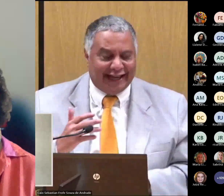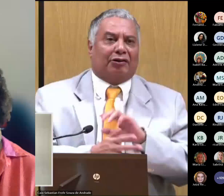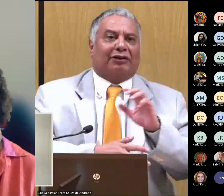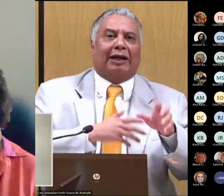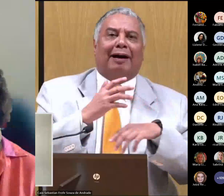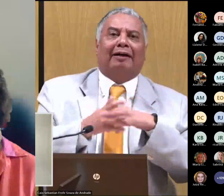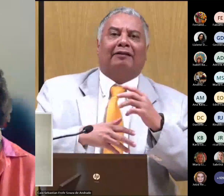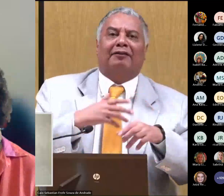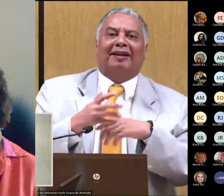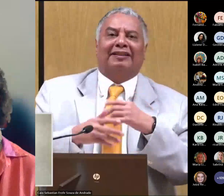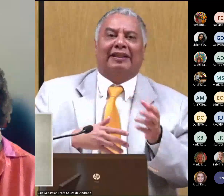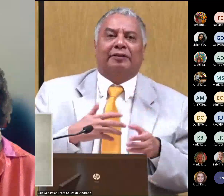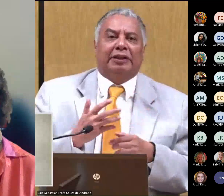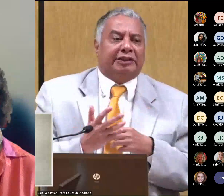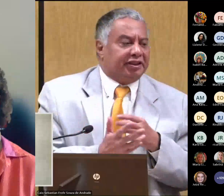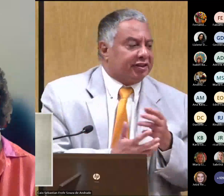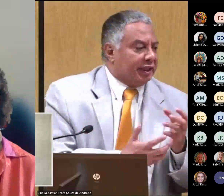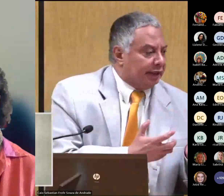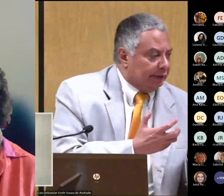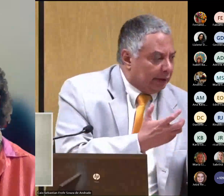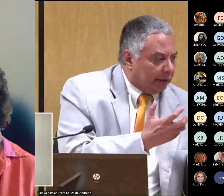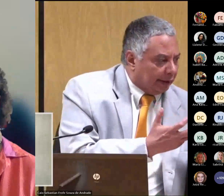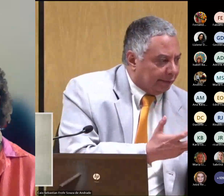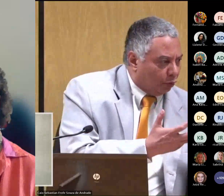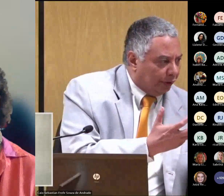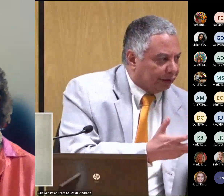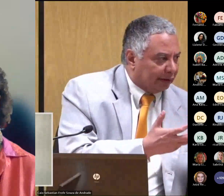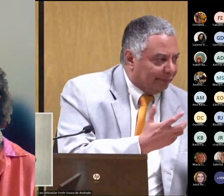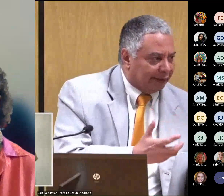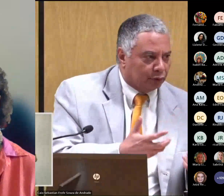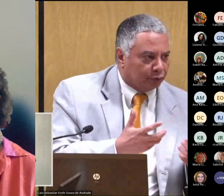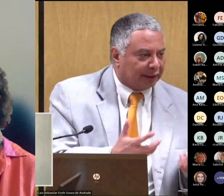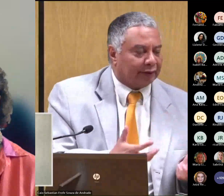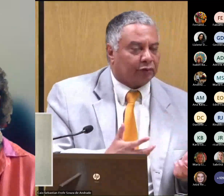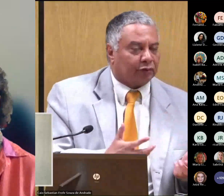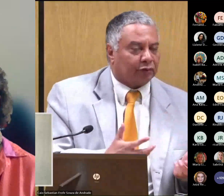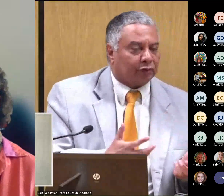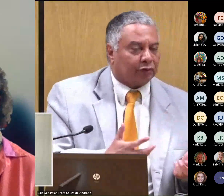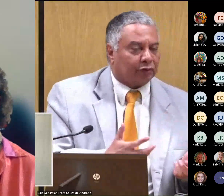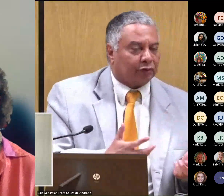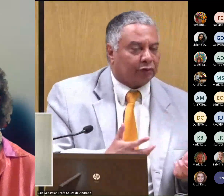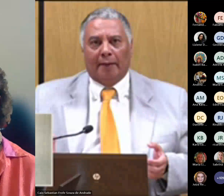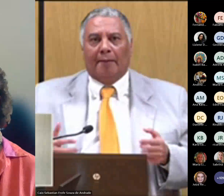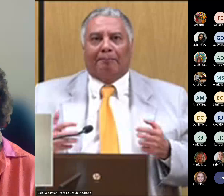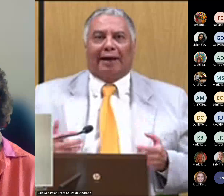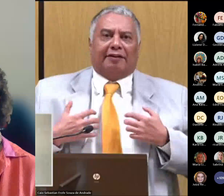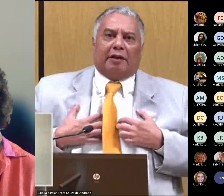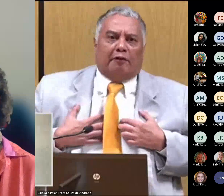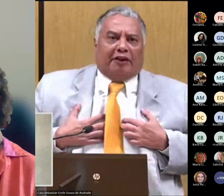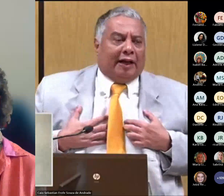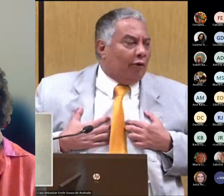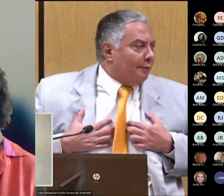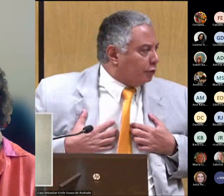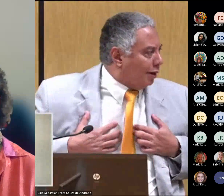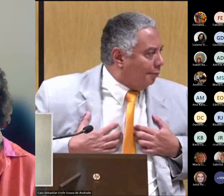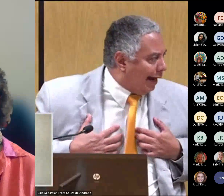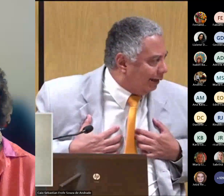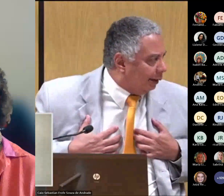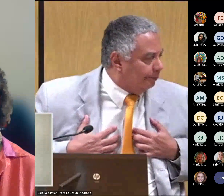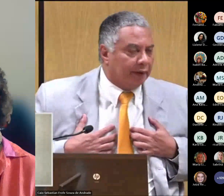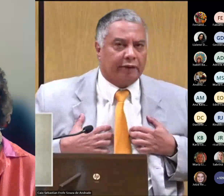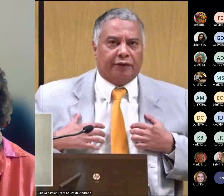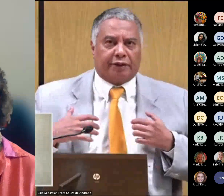esse o trabalho que vai fazendo e a gente tem que imbuir também de um certo bom humor para você não virar uma pessoa